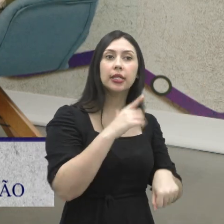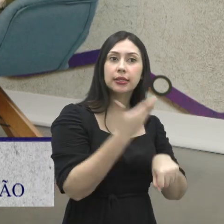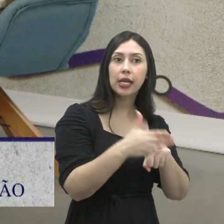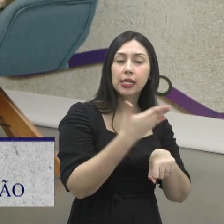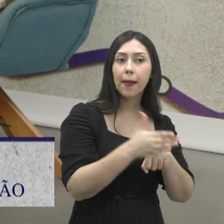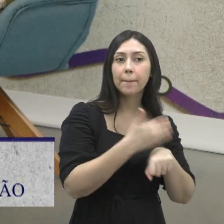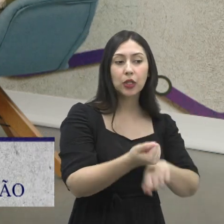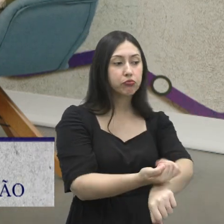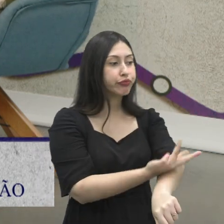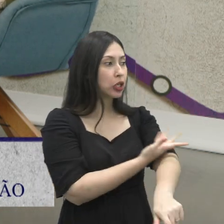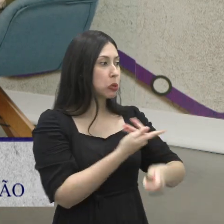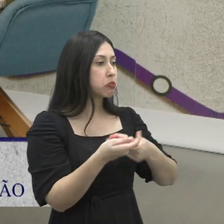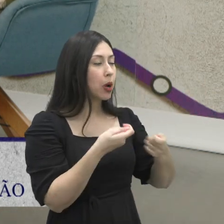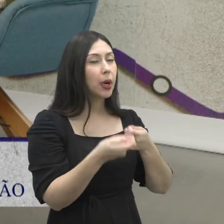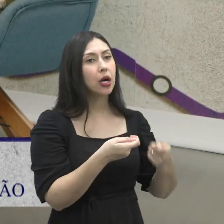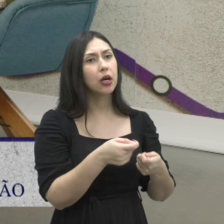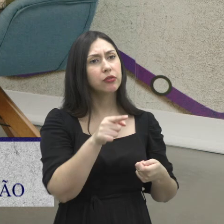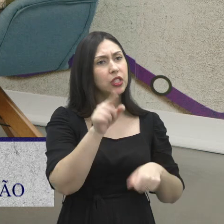de inteligência emocional. Isso foi uma